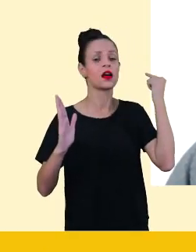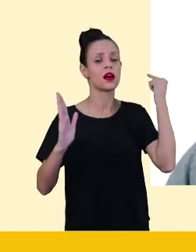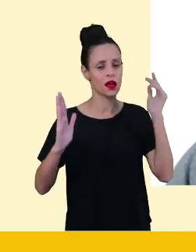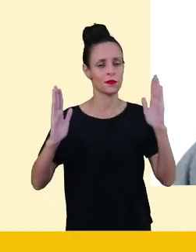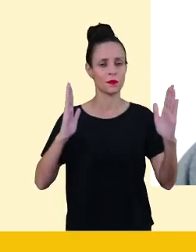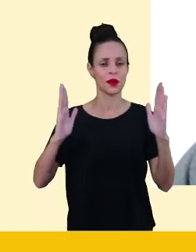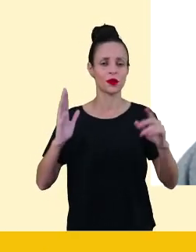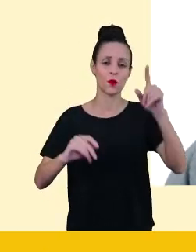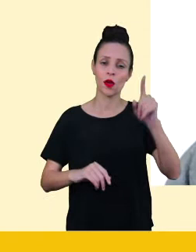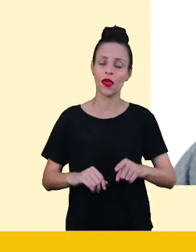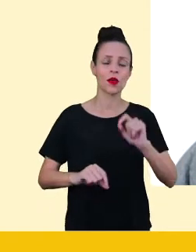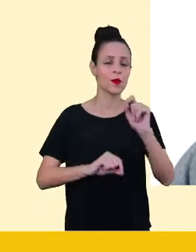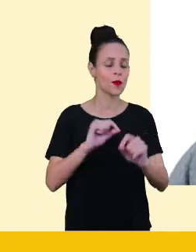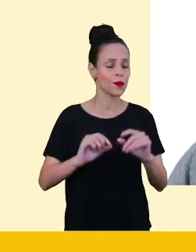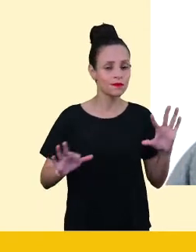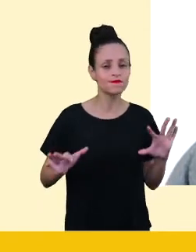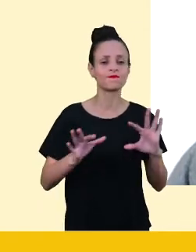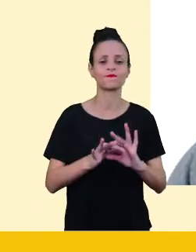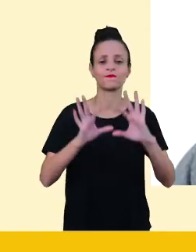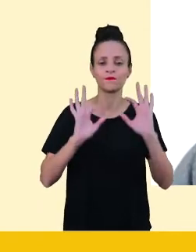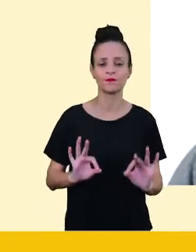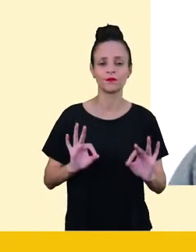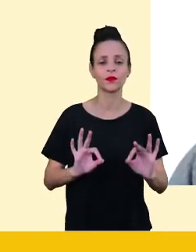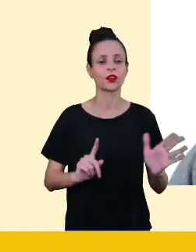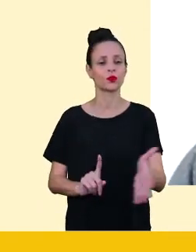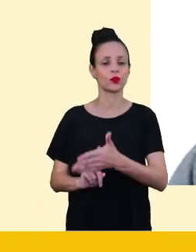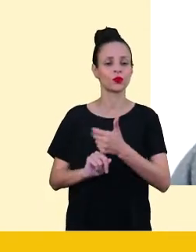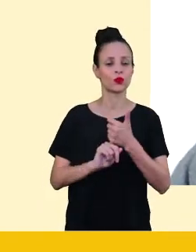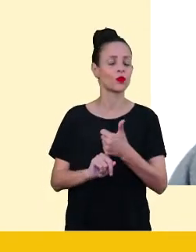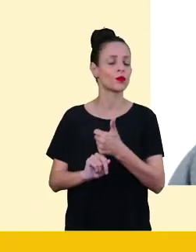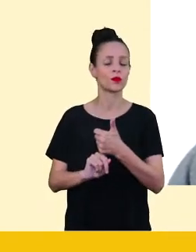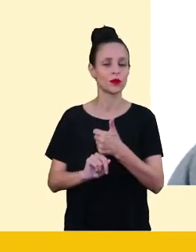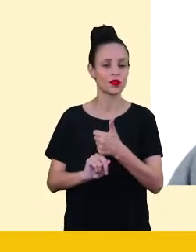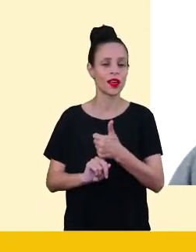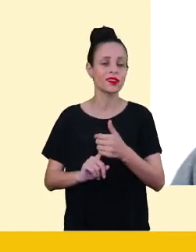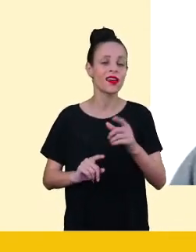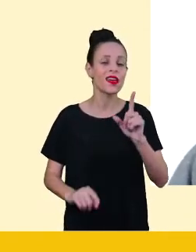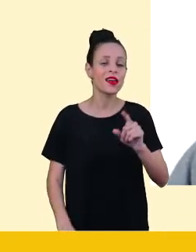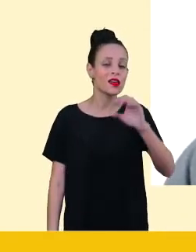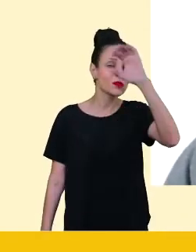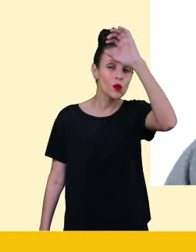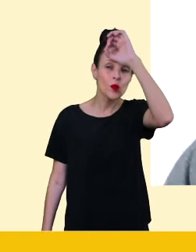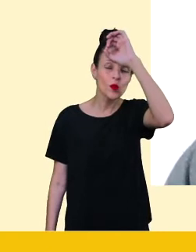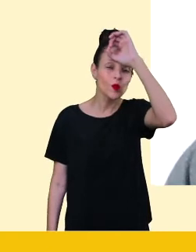índios totalmente assim, dominados assim, pela inocência, né?